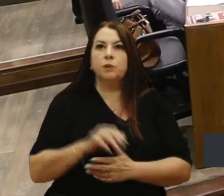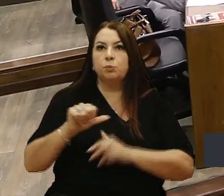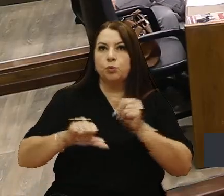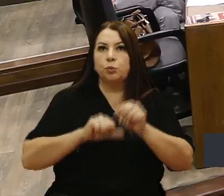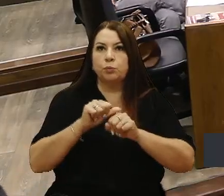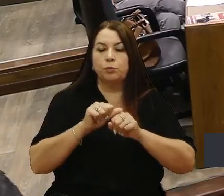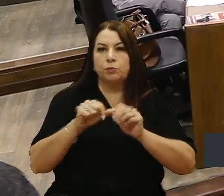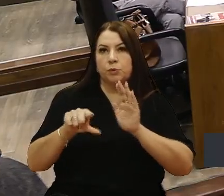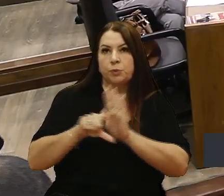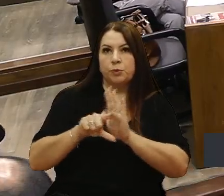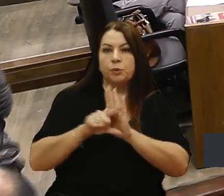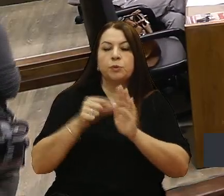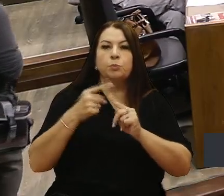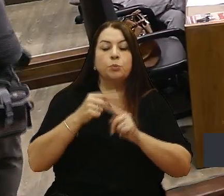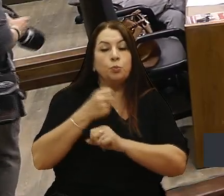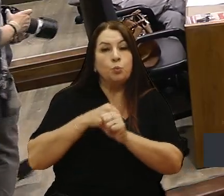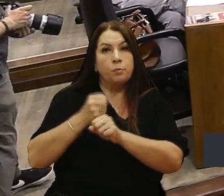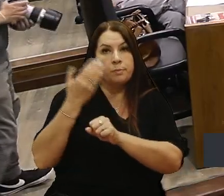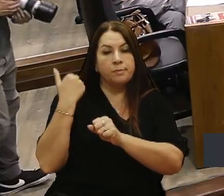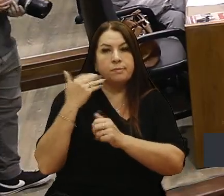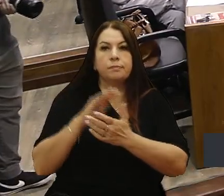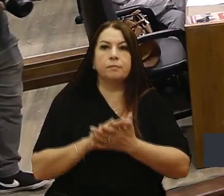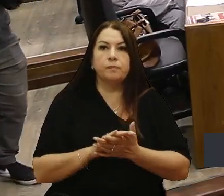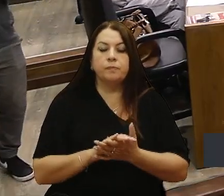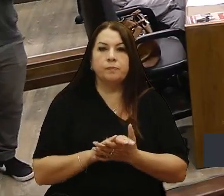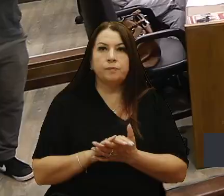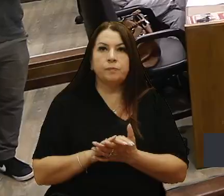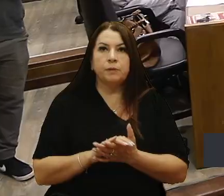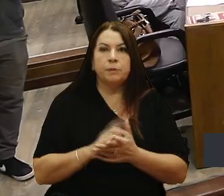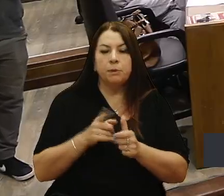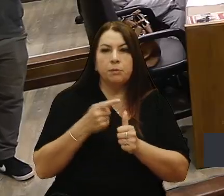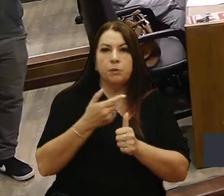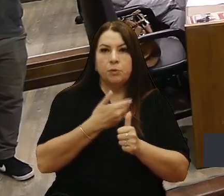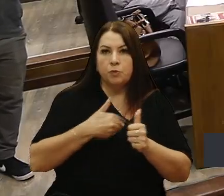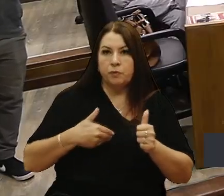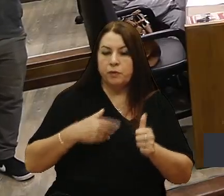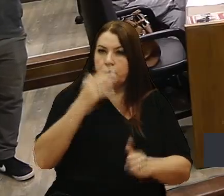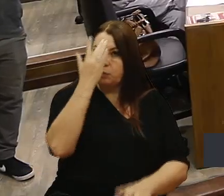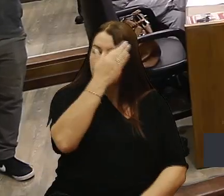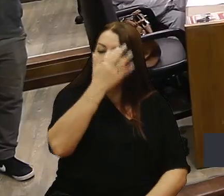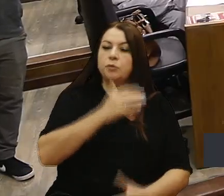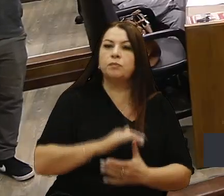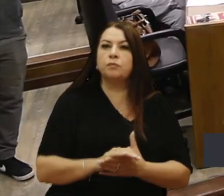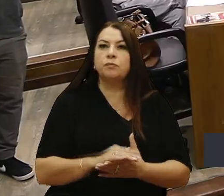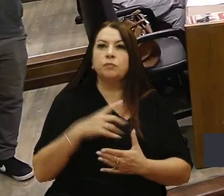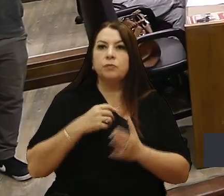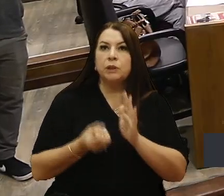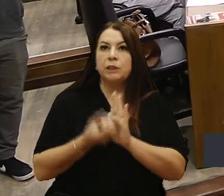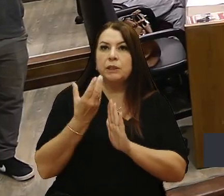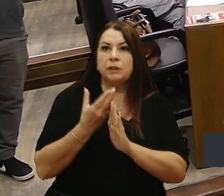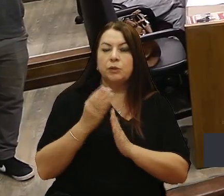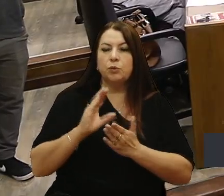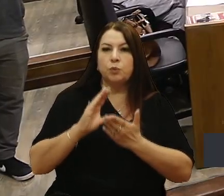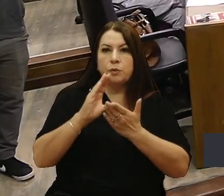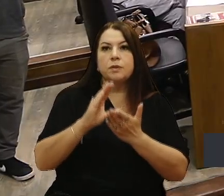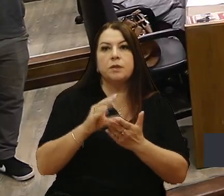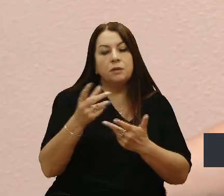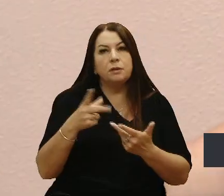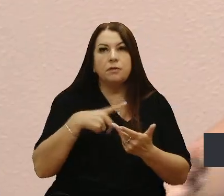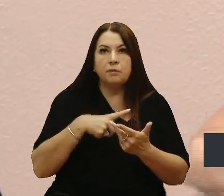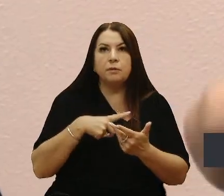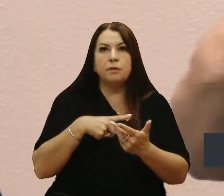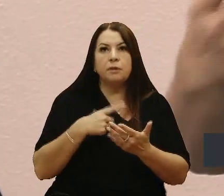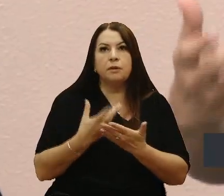na legislação, até porque o ano passado, no primeiro governo do prefeito Adiló, foi criado o conselho, evidentemente que ele tem que